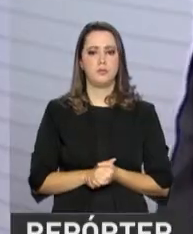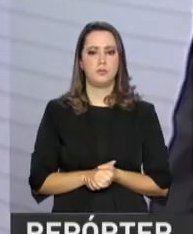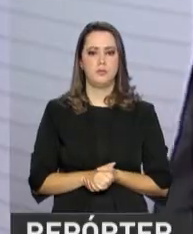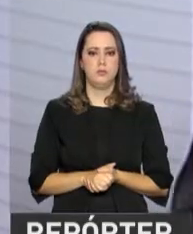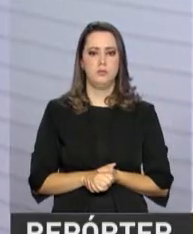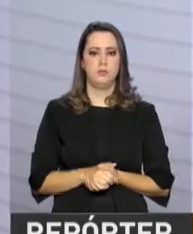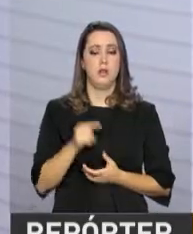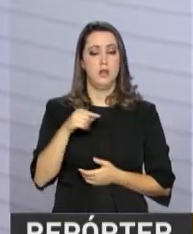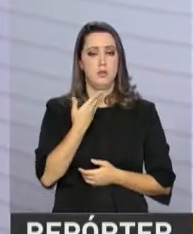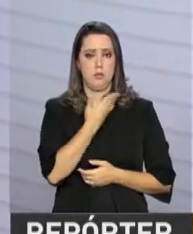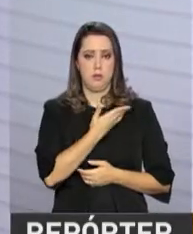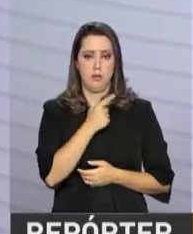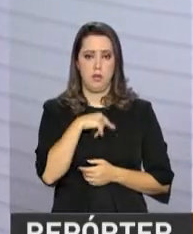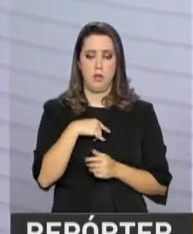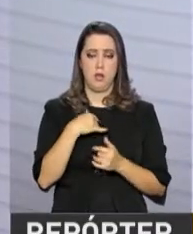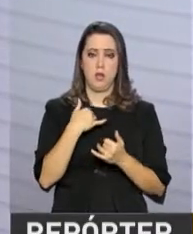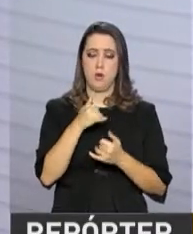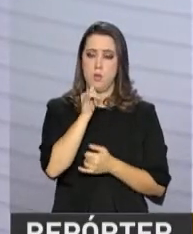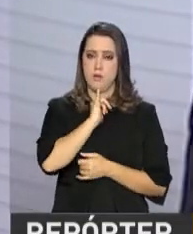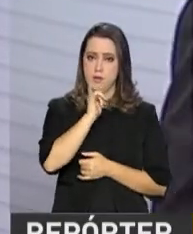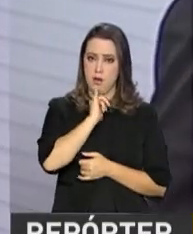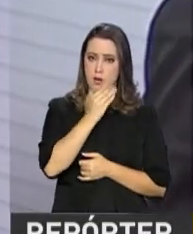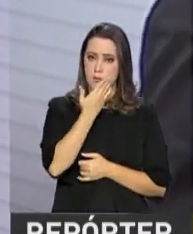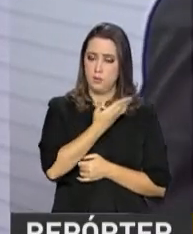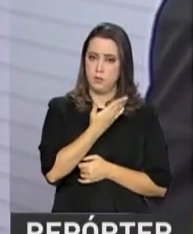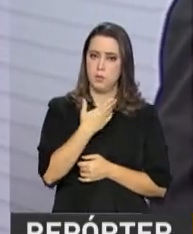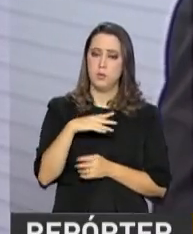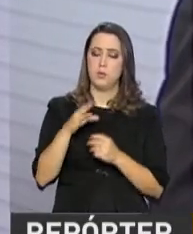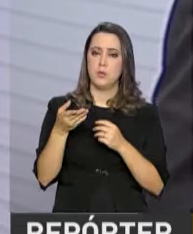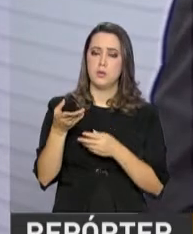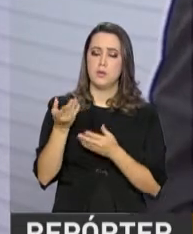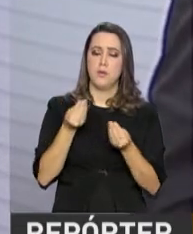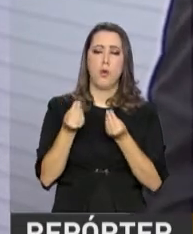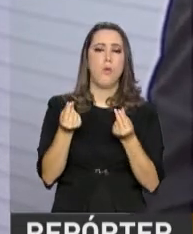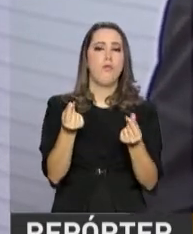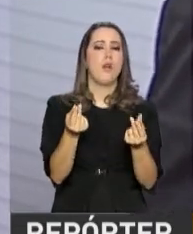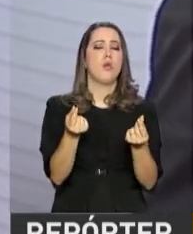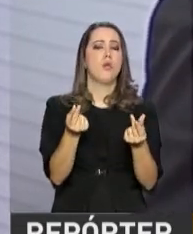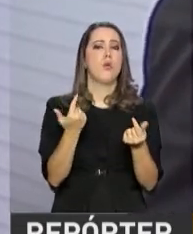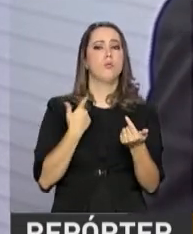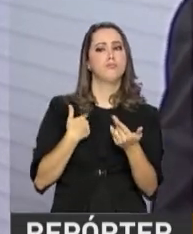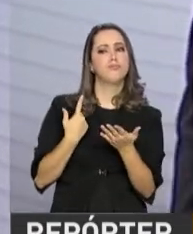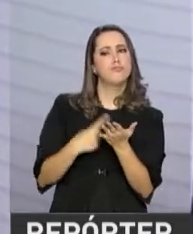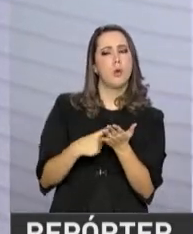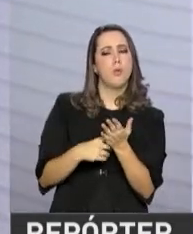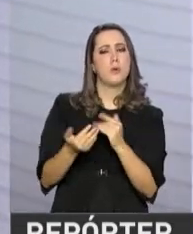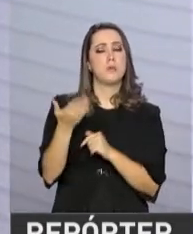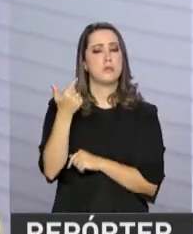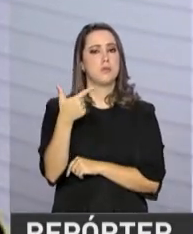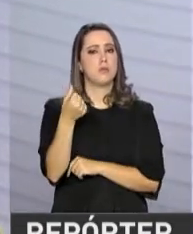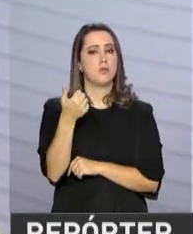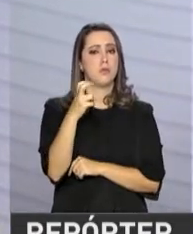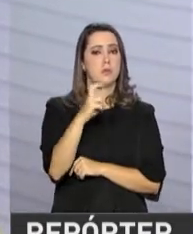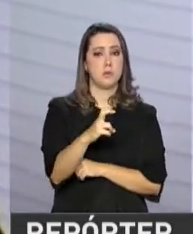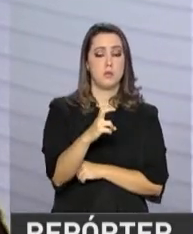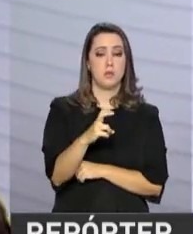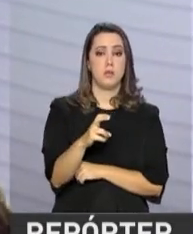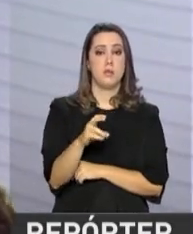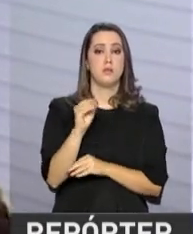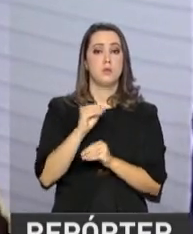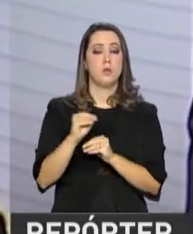está um exemplo a negociação da hepatite c iniciamos em 2015